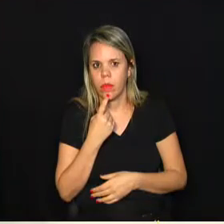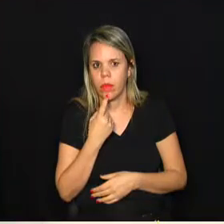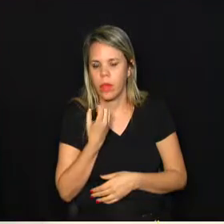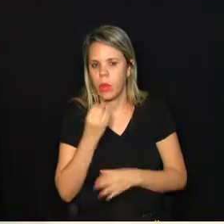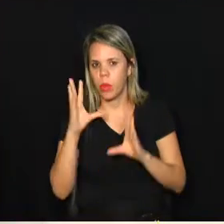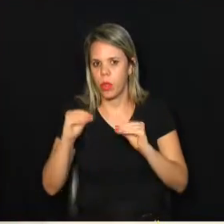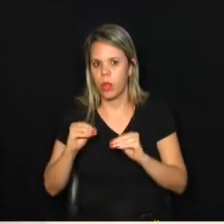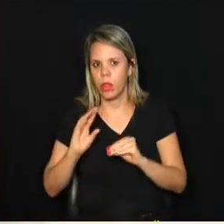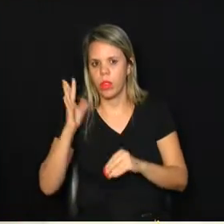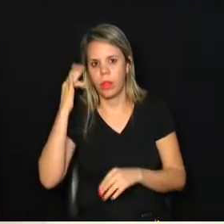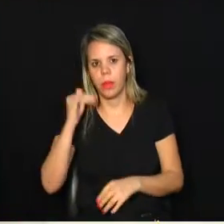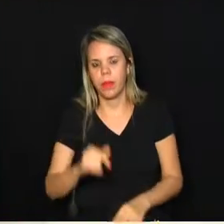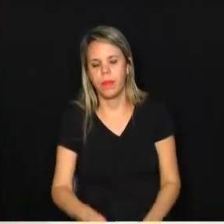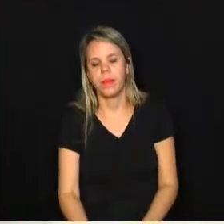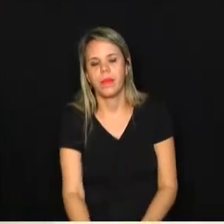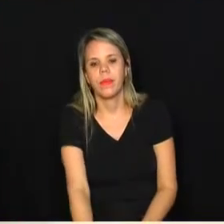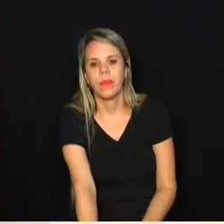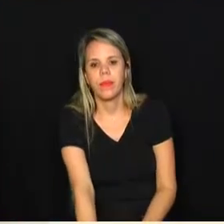noite e até amanhã.